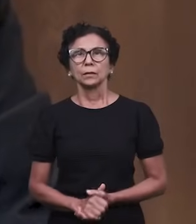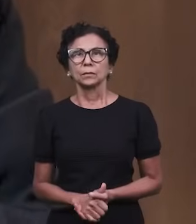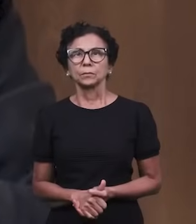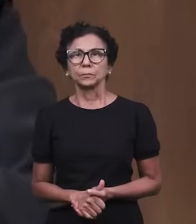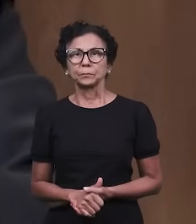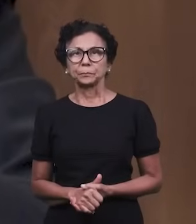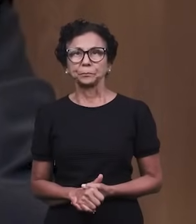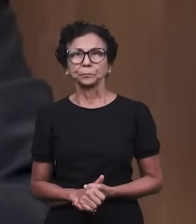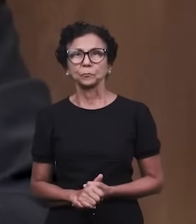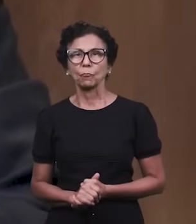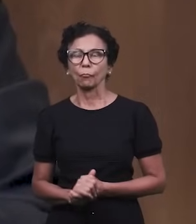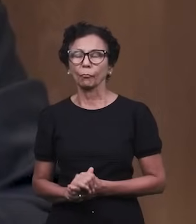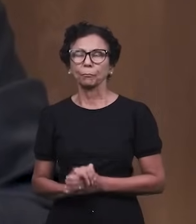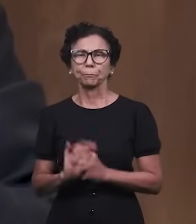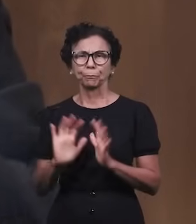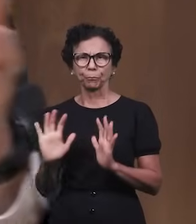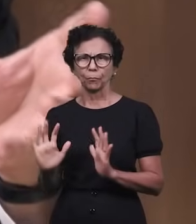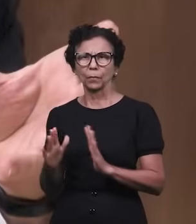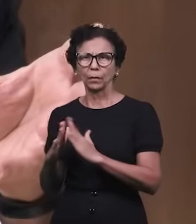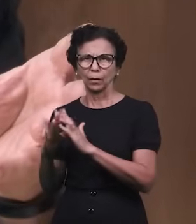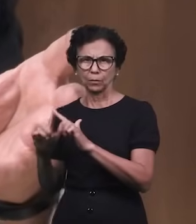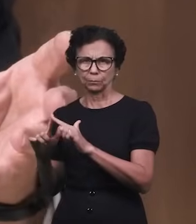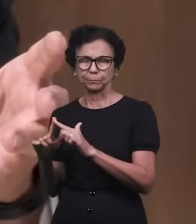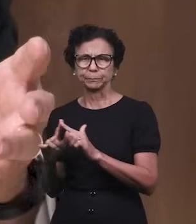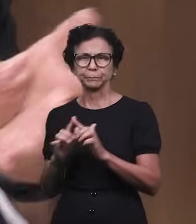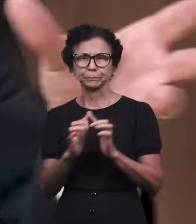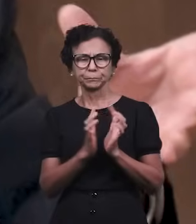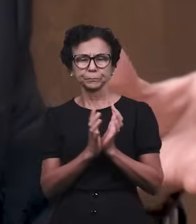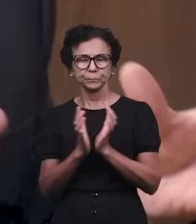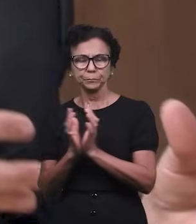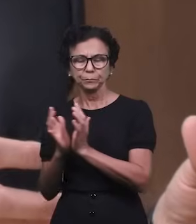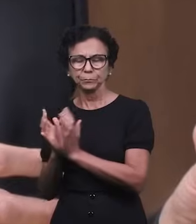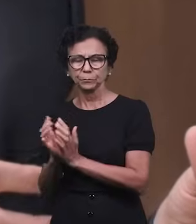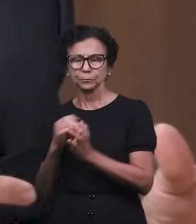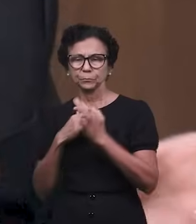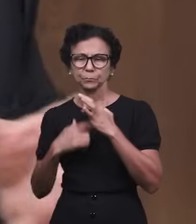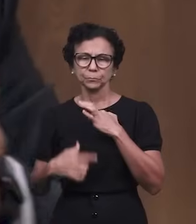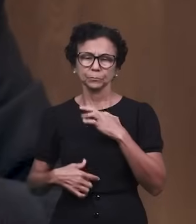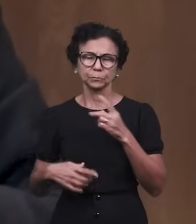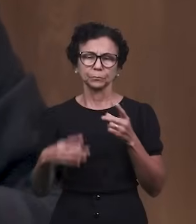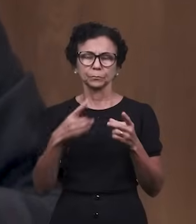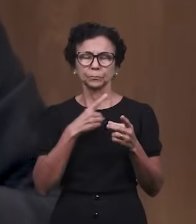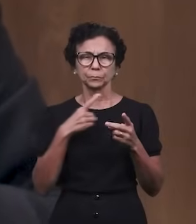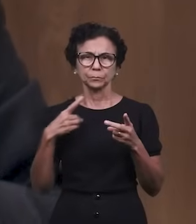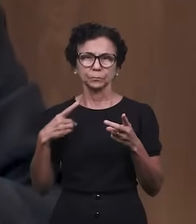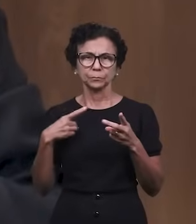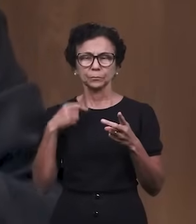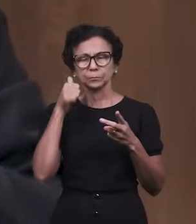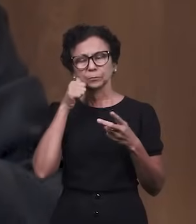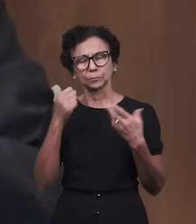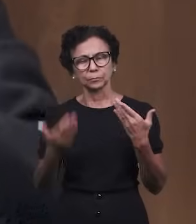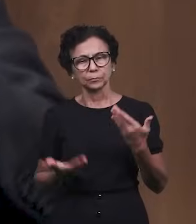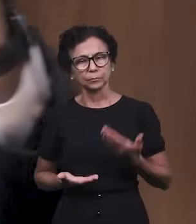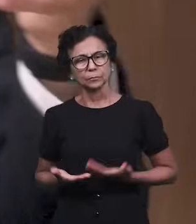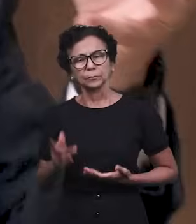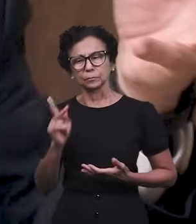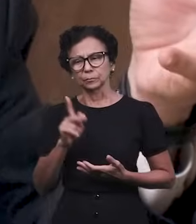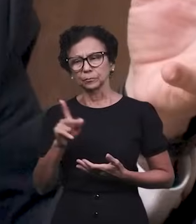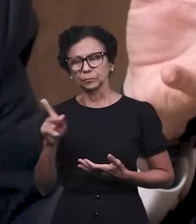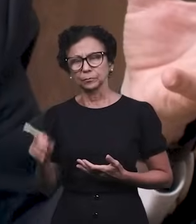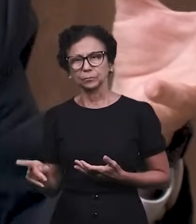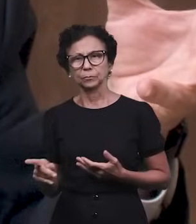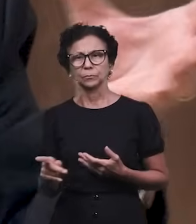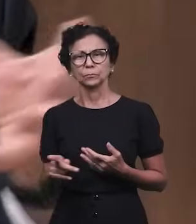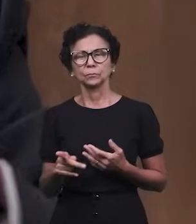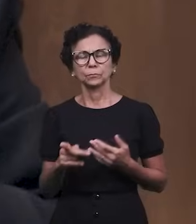igreja, para os obreiros, diáconos, as senhoras de frente, professoras, e